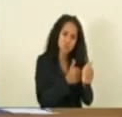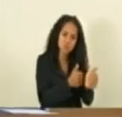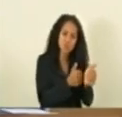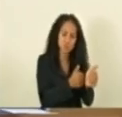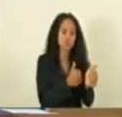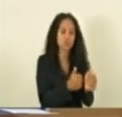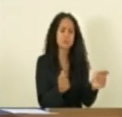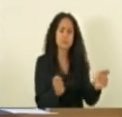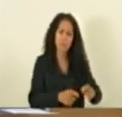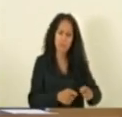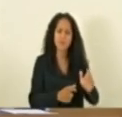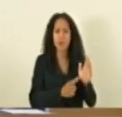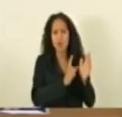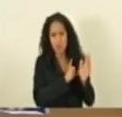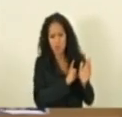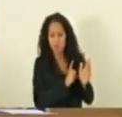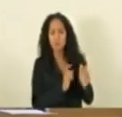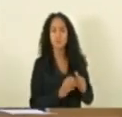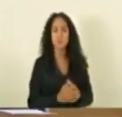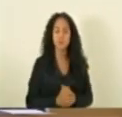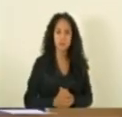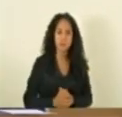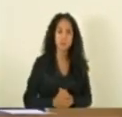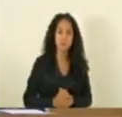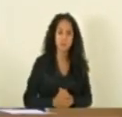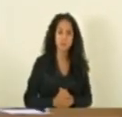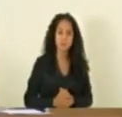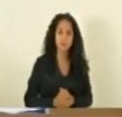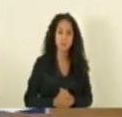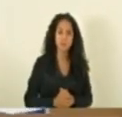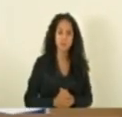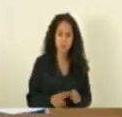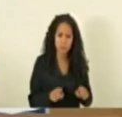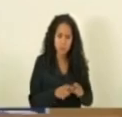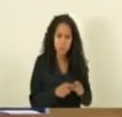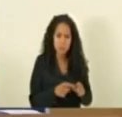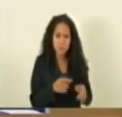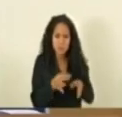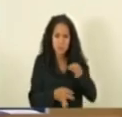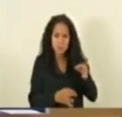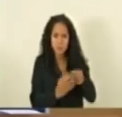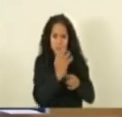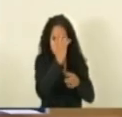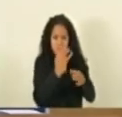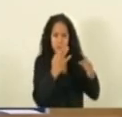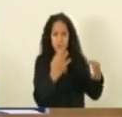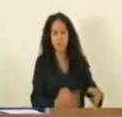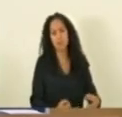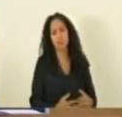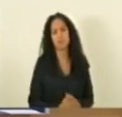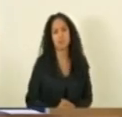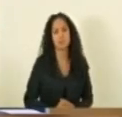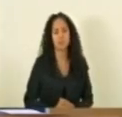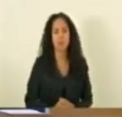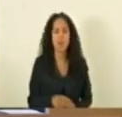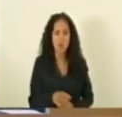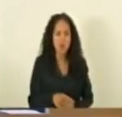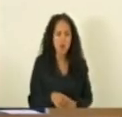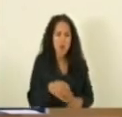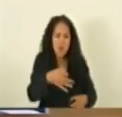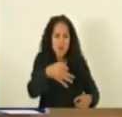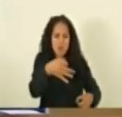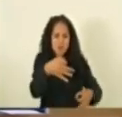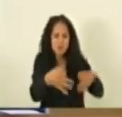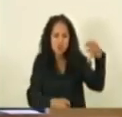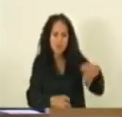que deveria ter sido tratado com mais vigor. Difícil julgar quem está certo, quem está